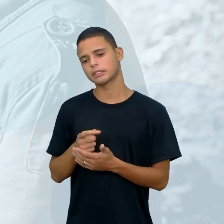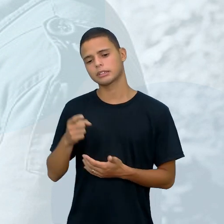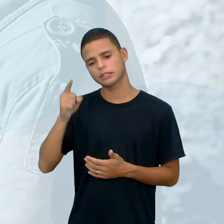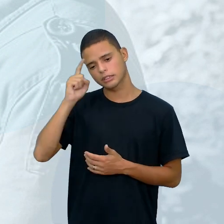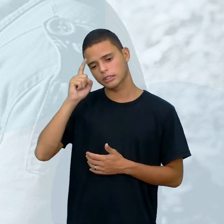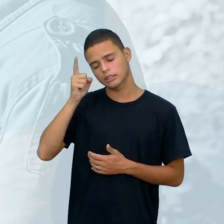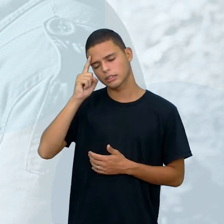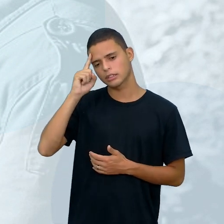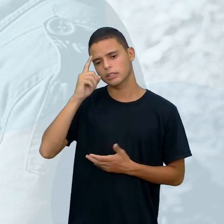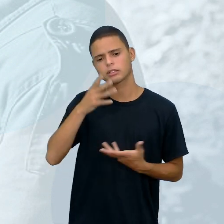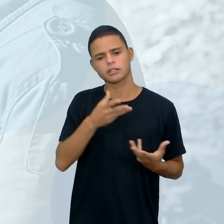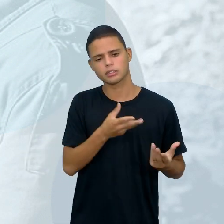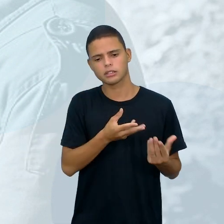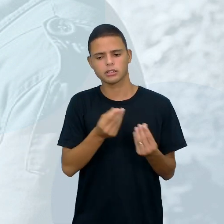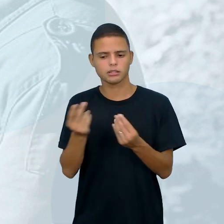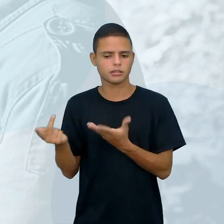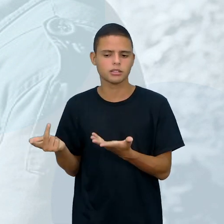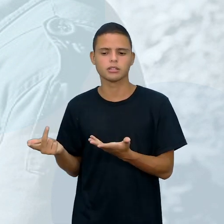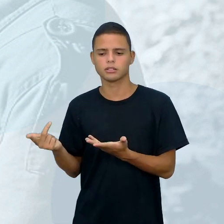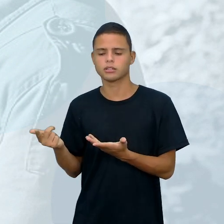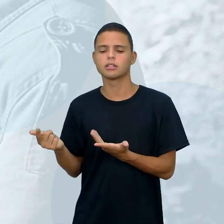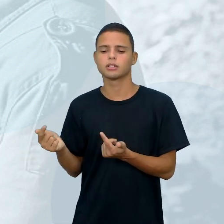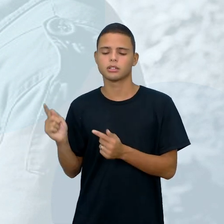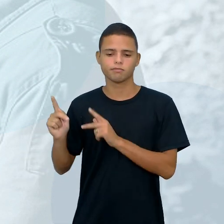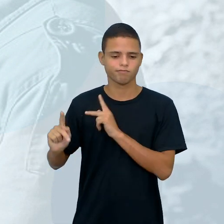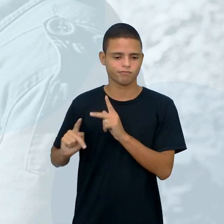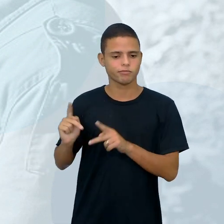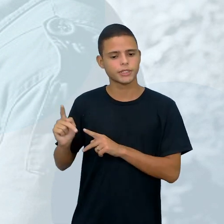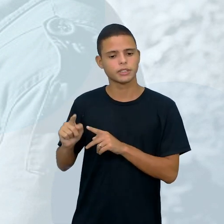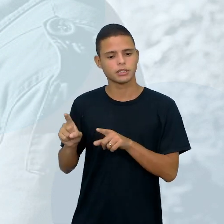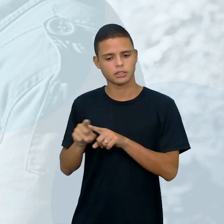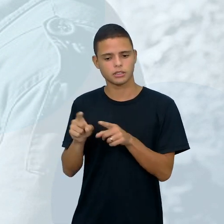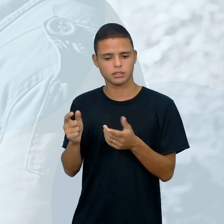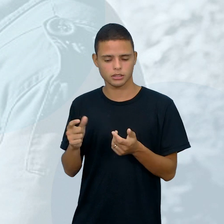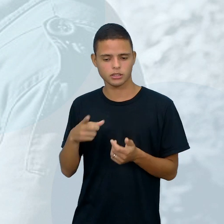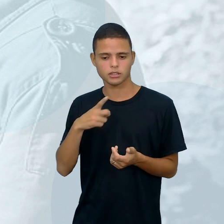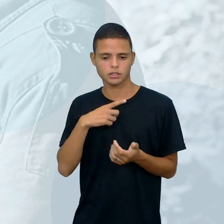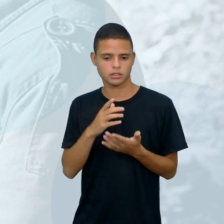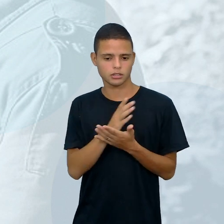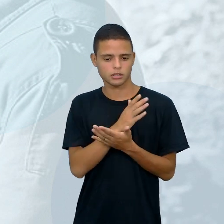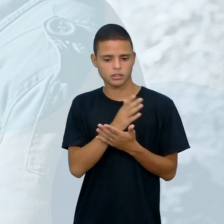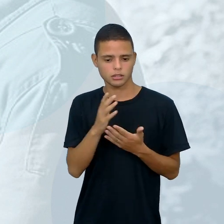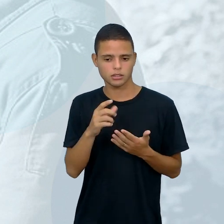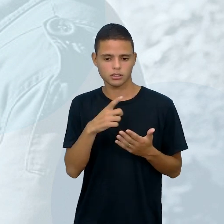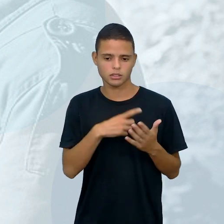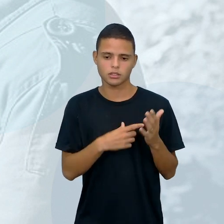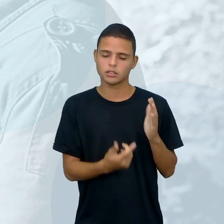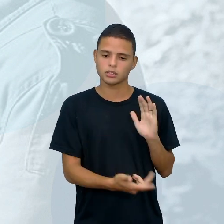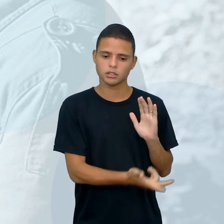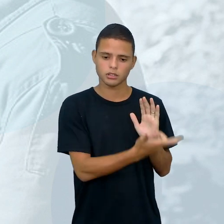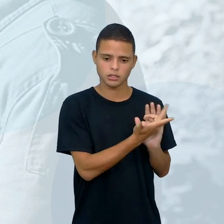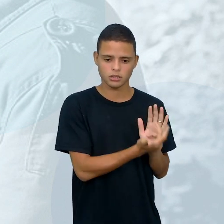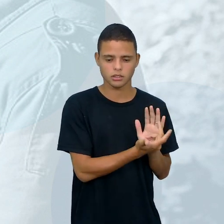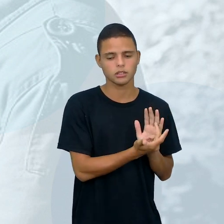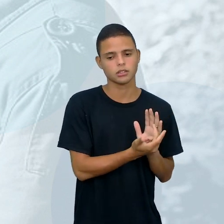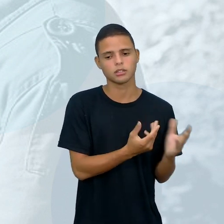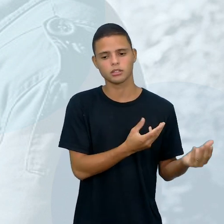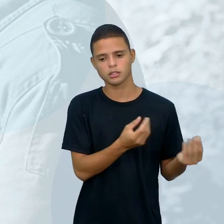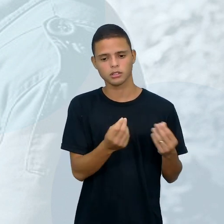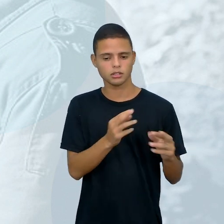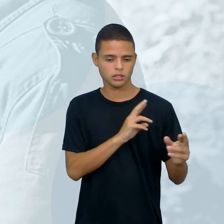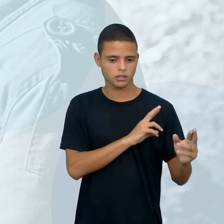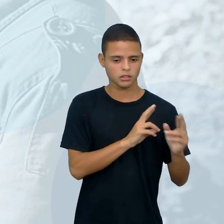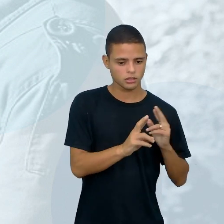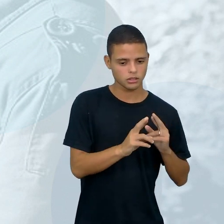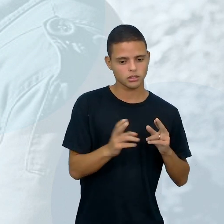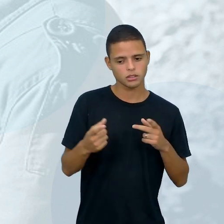e com muitos povos, inclusive esses que estão no slide também, e daí outra coisa que está muito relacionada. A